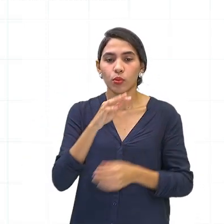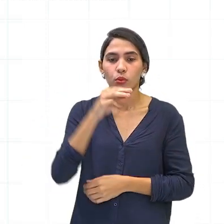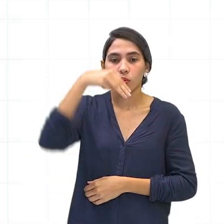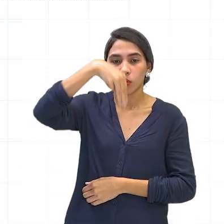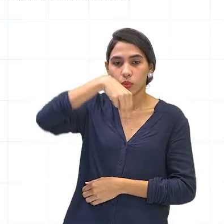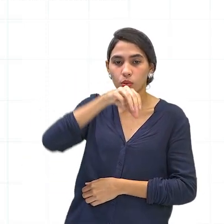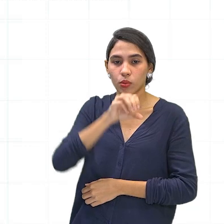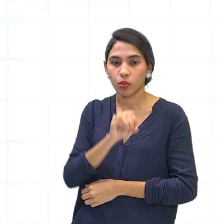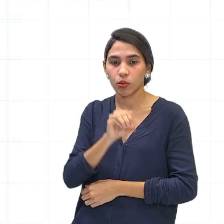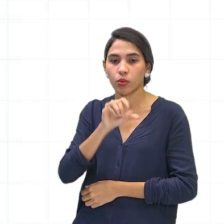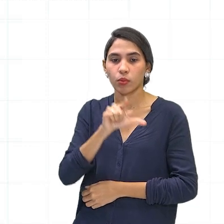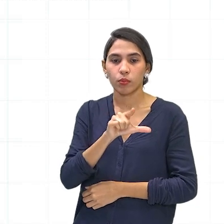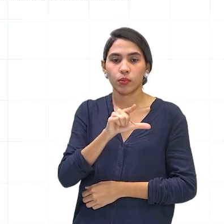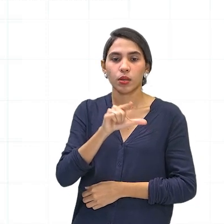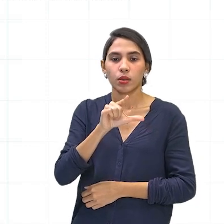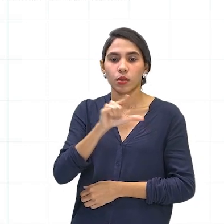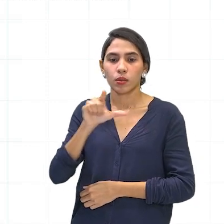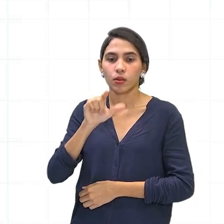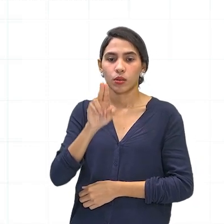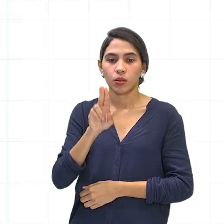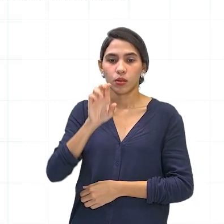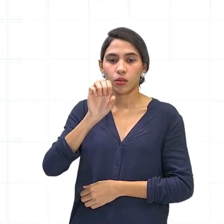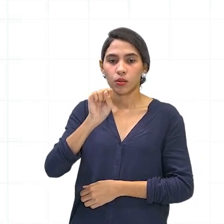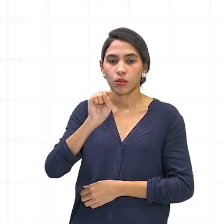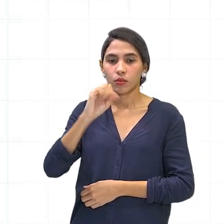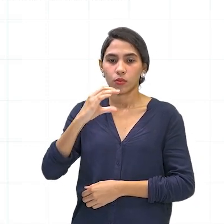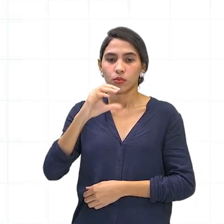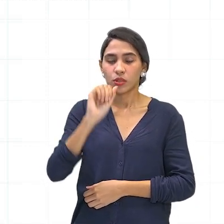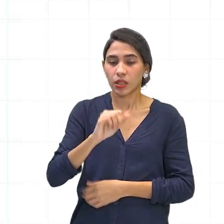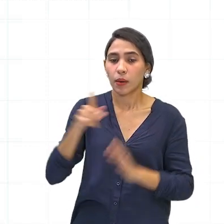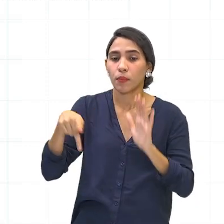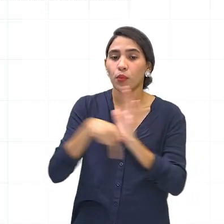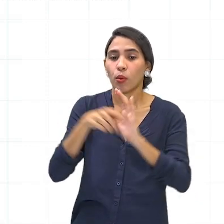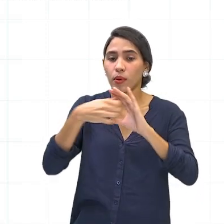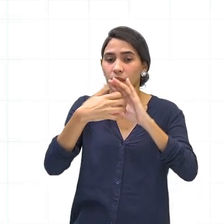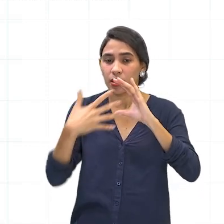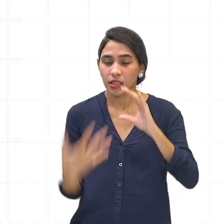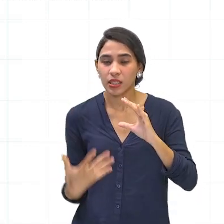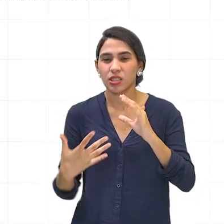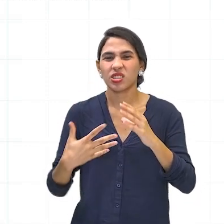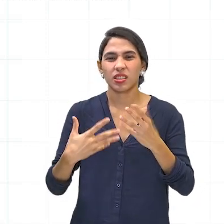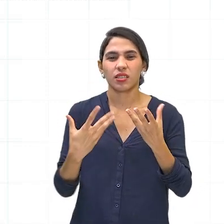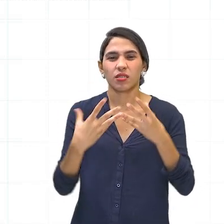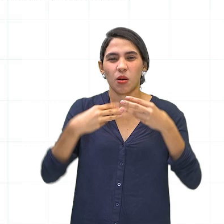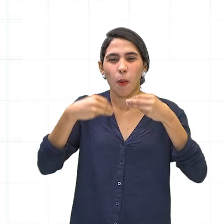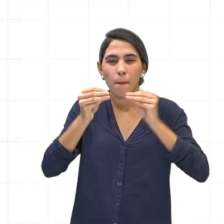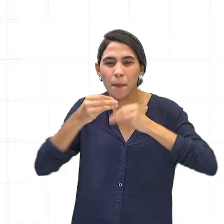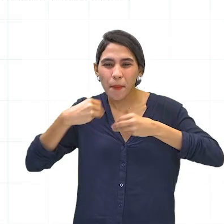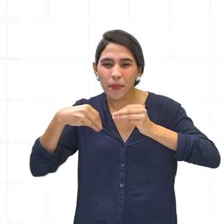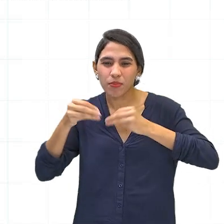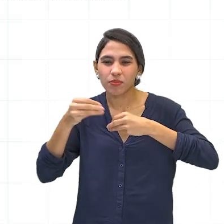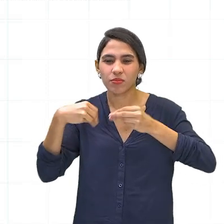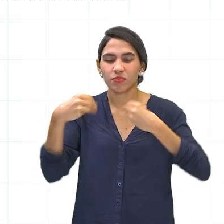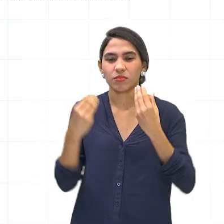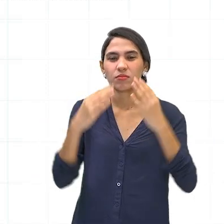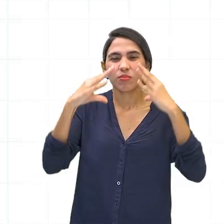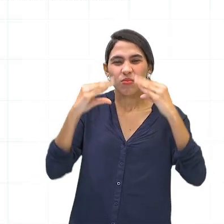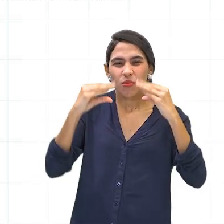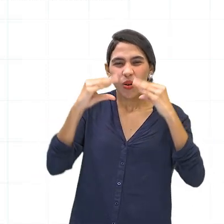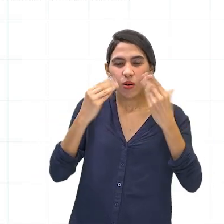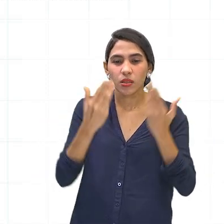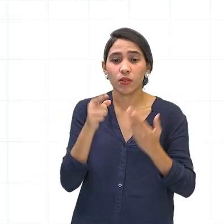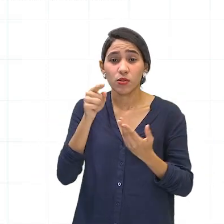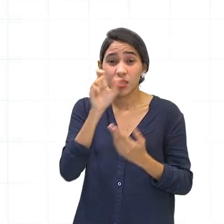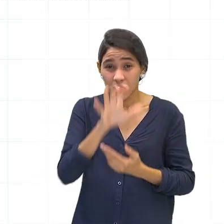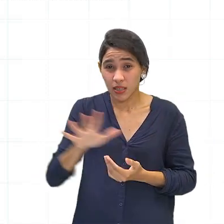que vem do filo aí Molusca, vem justamente dessa característica do corpo mole, certo? Então, como a gente observa aí na imagem,